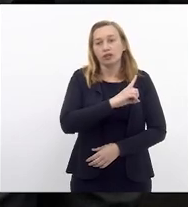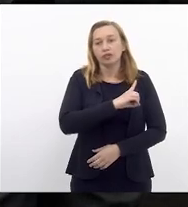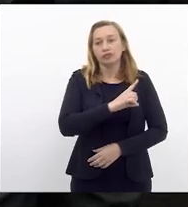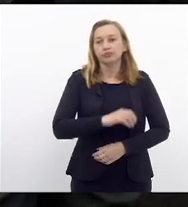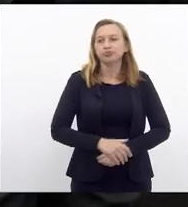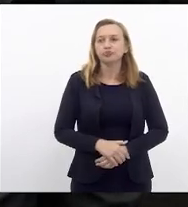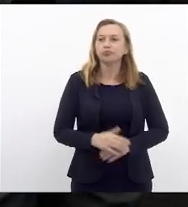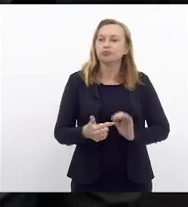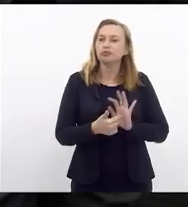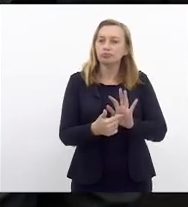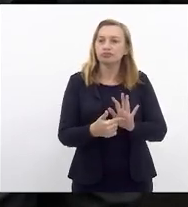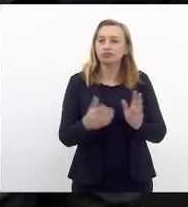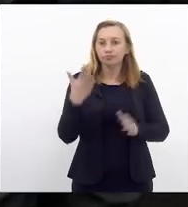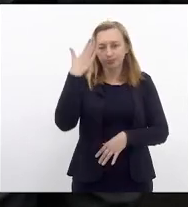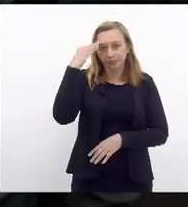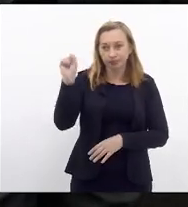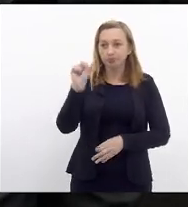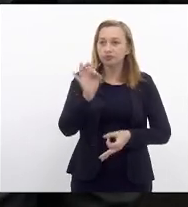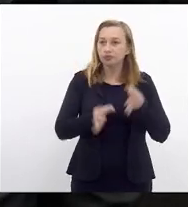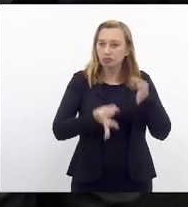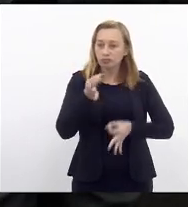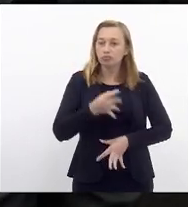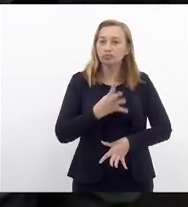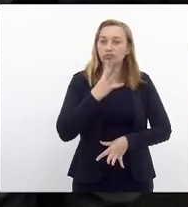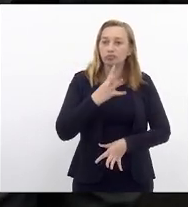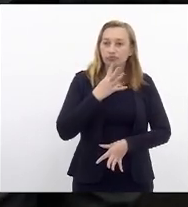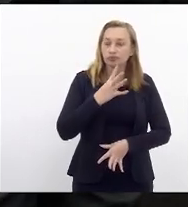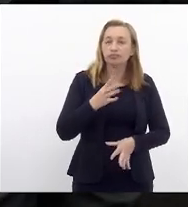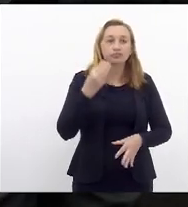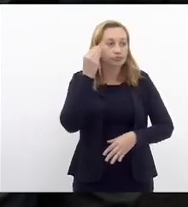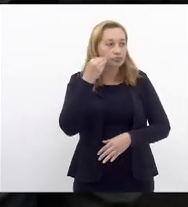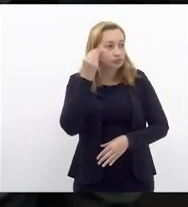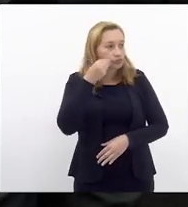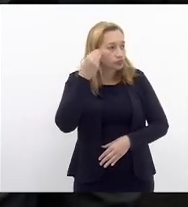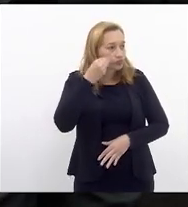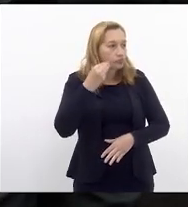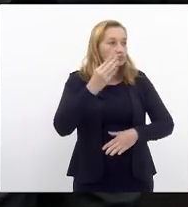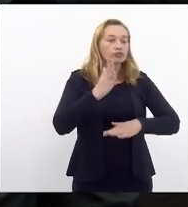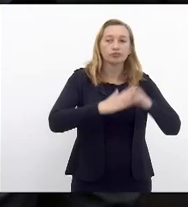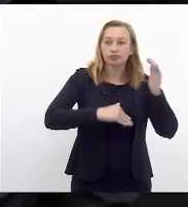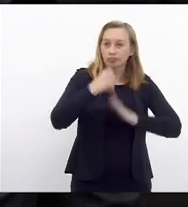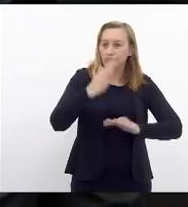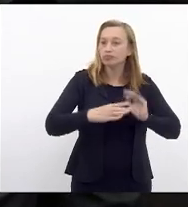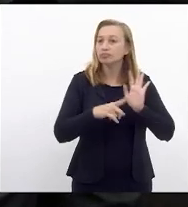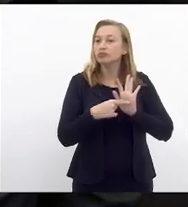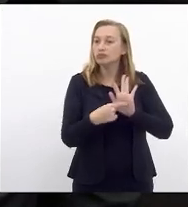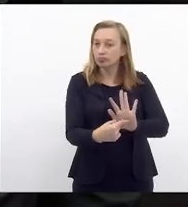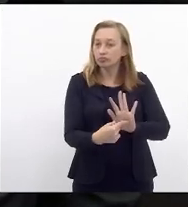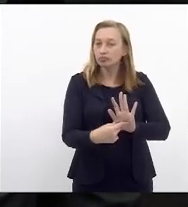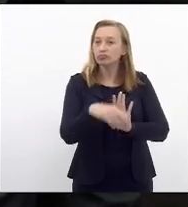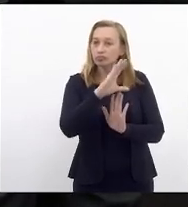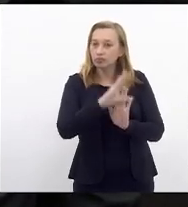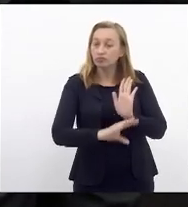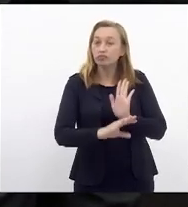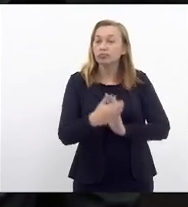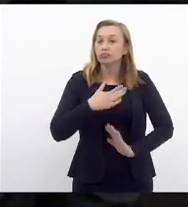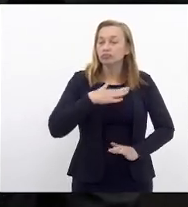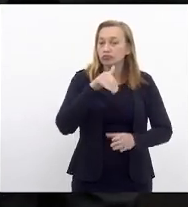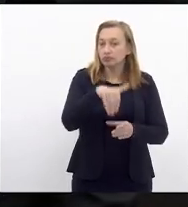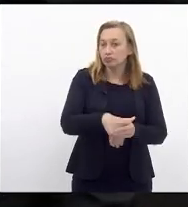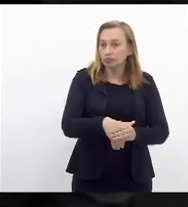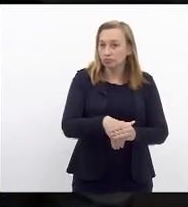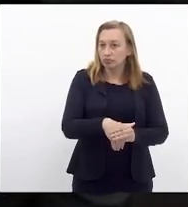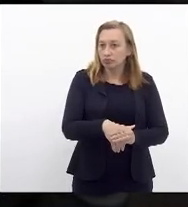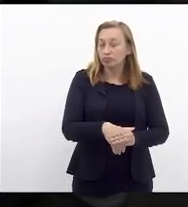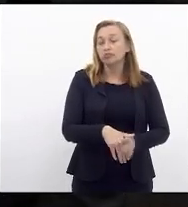faz com que tenha notório saber jurídico, a experiência profissional demonstrada na documentação acostada, no seu currículo. Então, o meu voto,